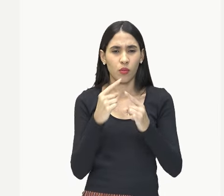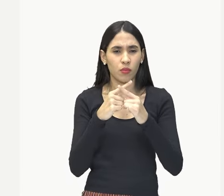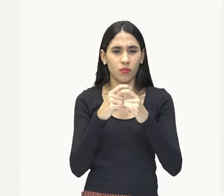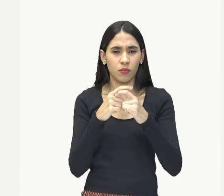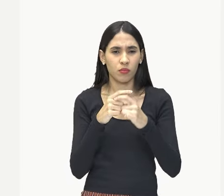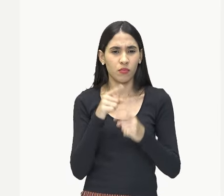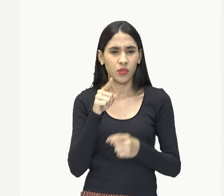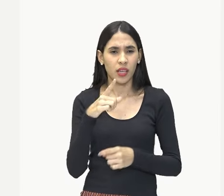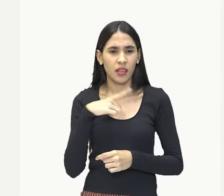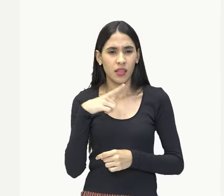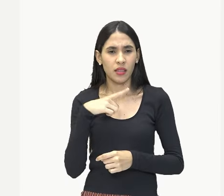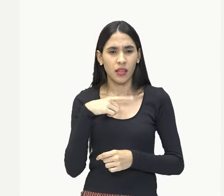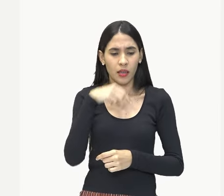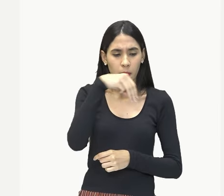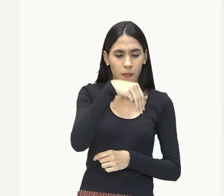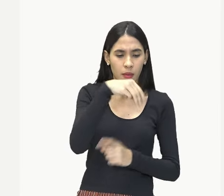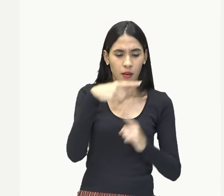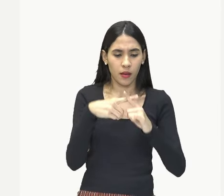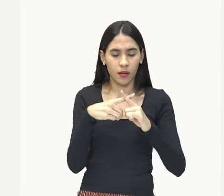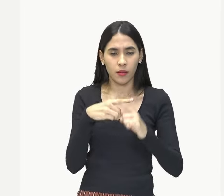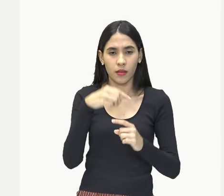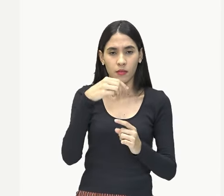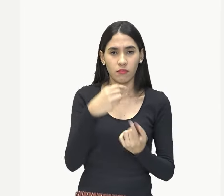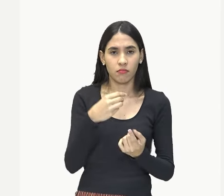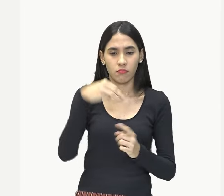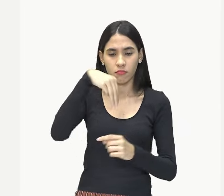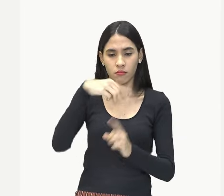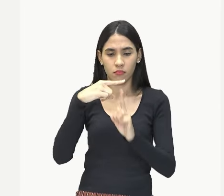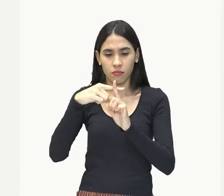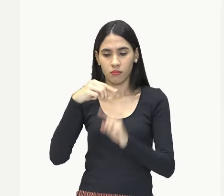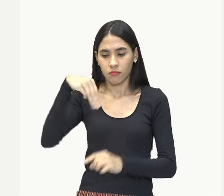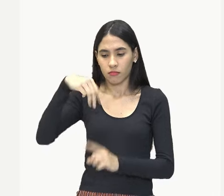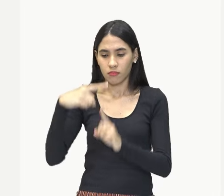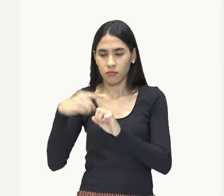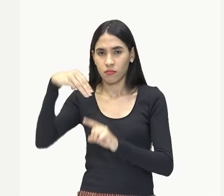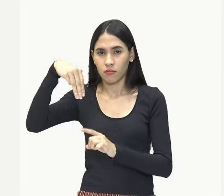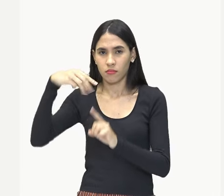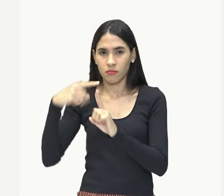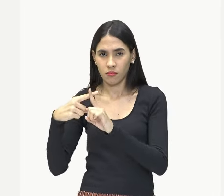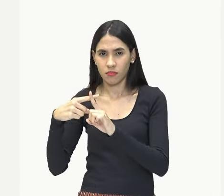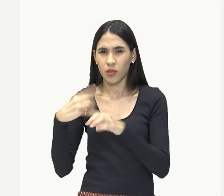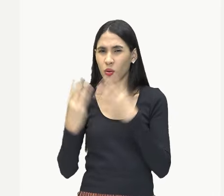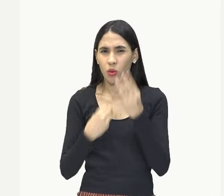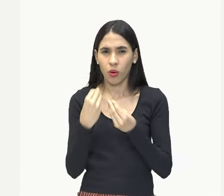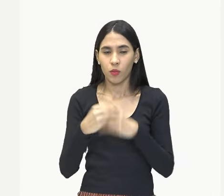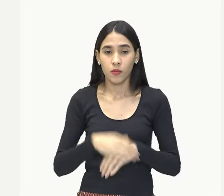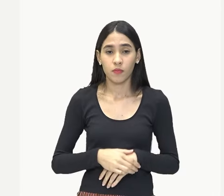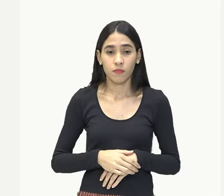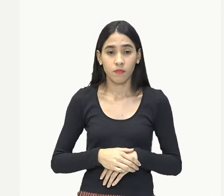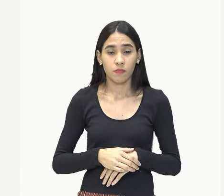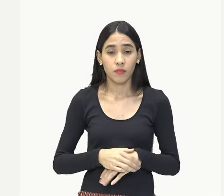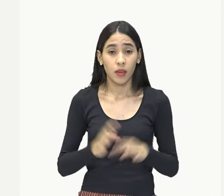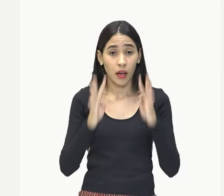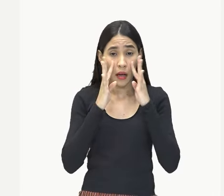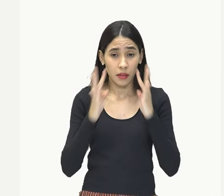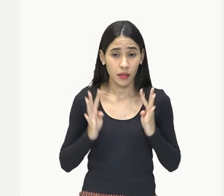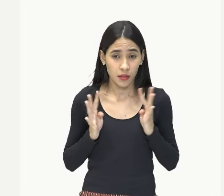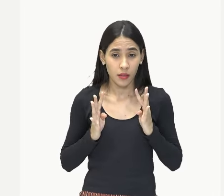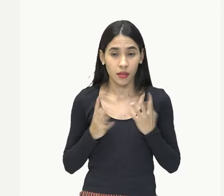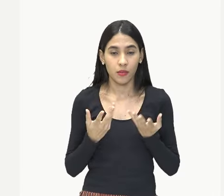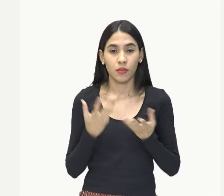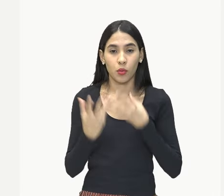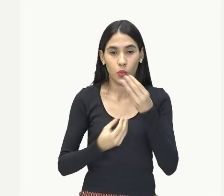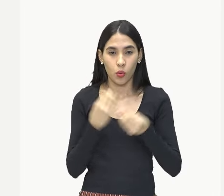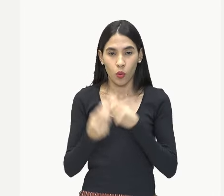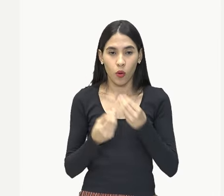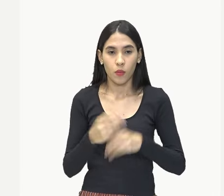apareceu aqui essa adição? Repare que a multiplicação aqui foi oriunda dessa adição.